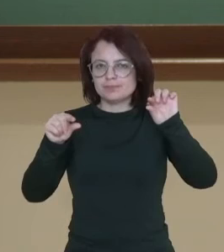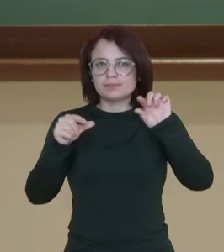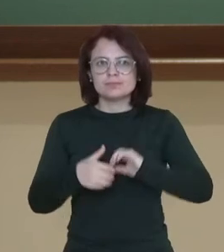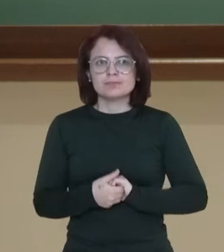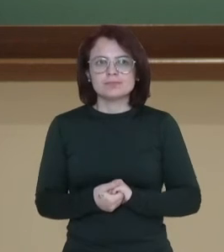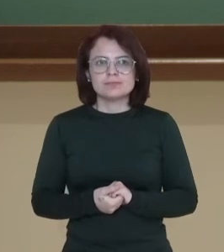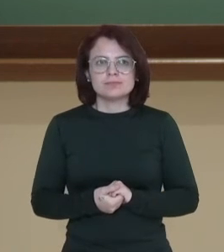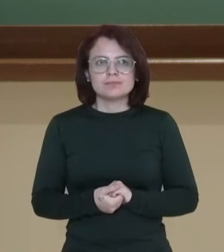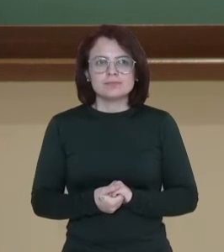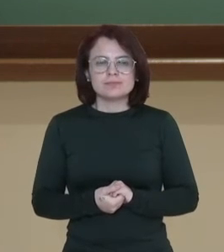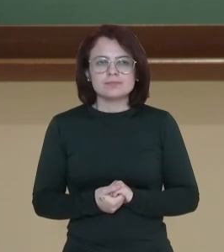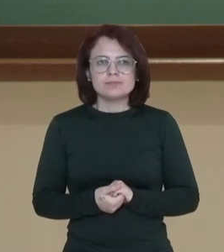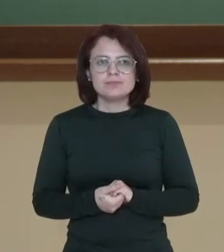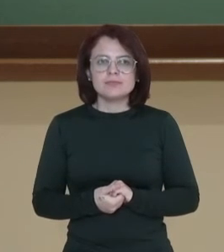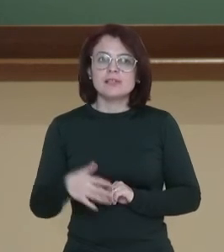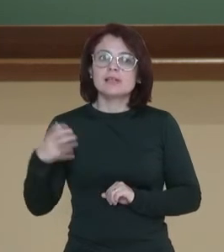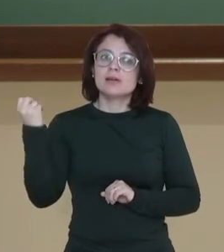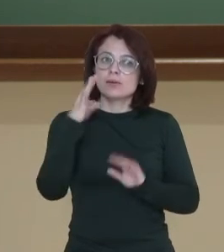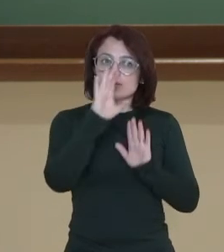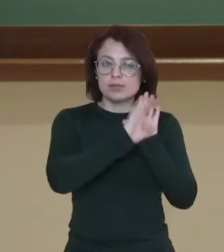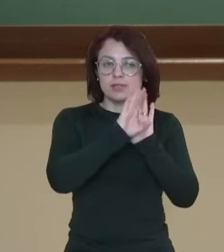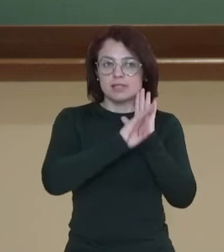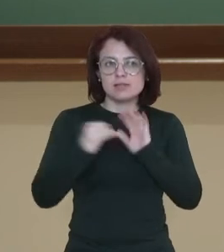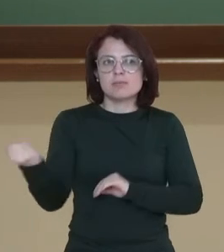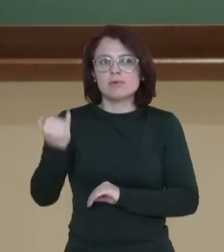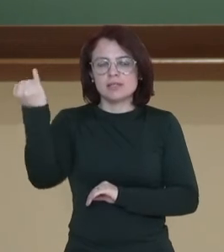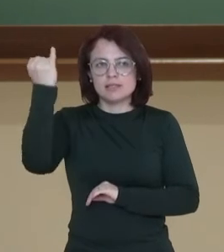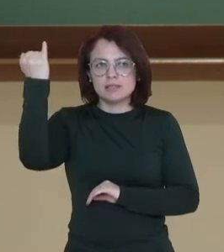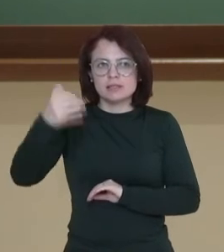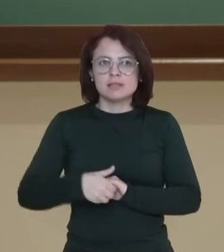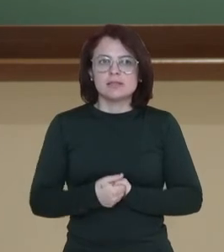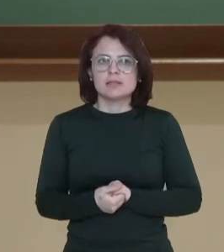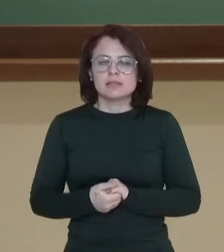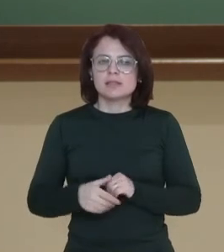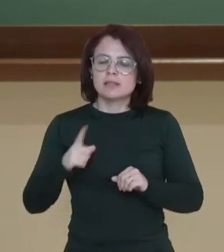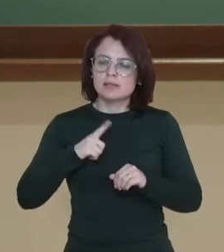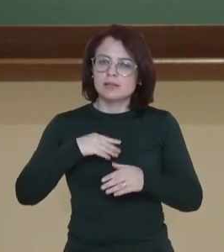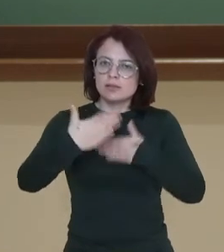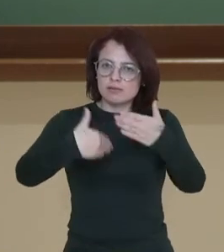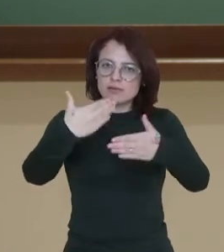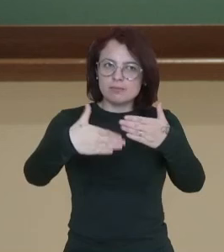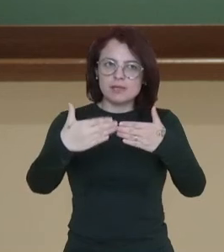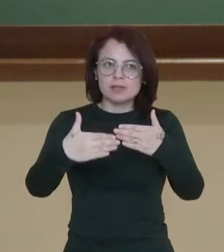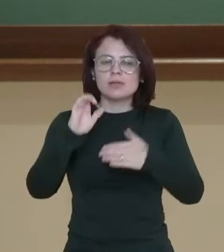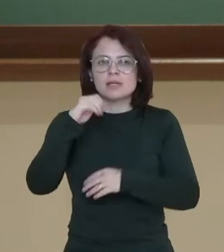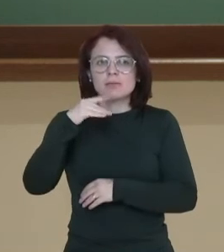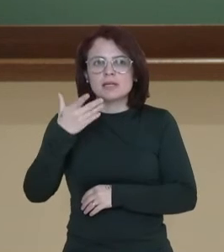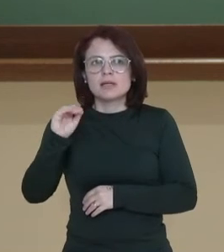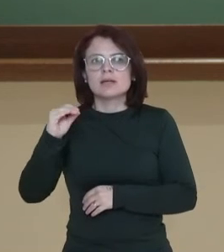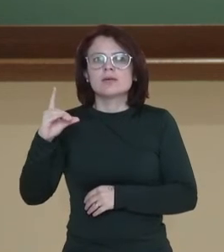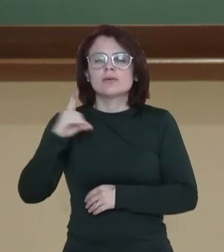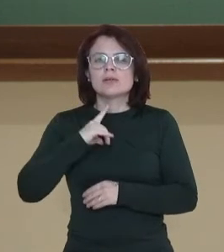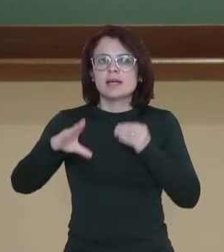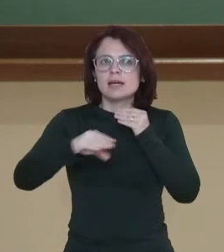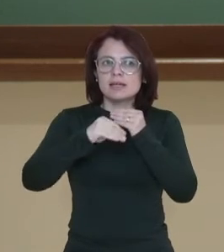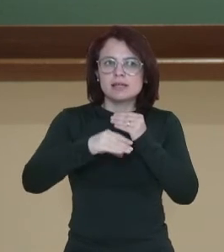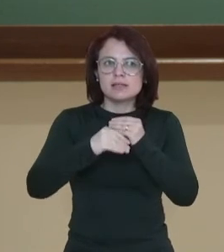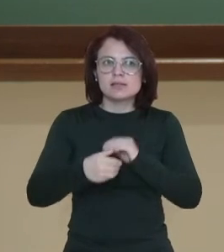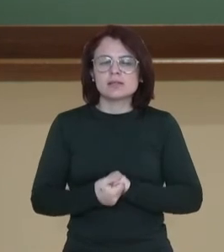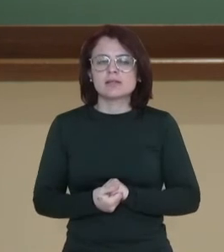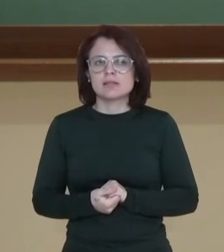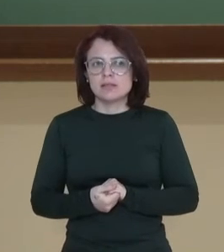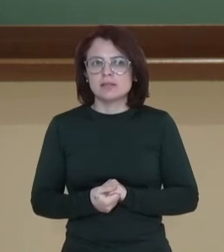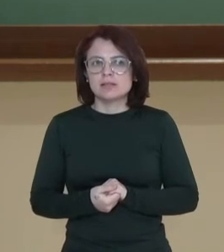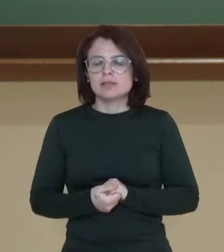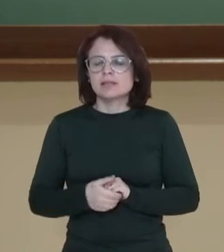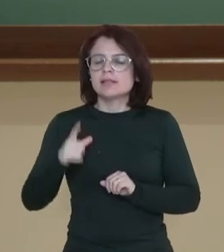Tá? E alguns conceitos importantes, né? Durante o desenvolvimento embrionário, a gente tem os anexos embrionários, que são aquelas membranas